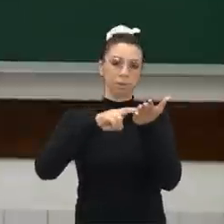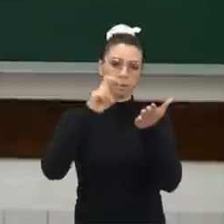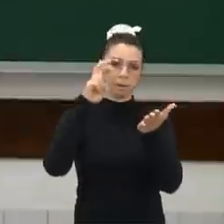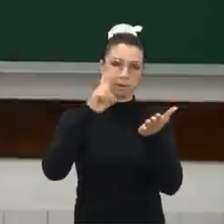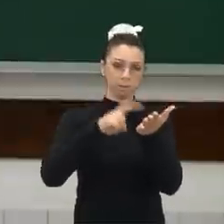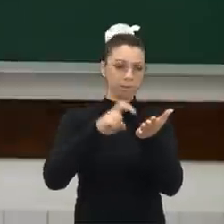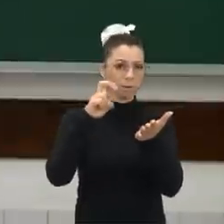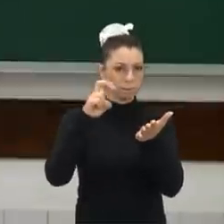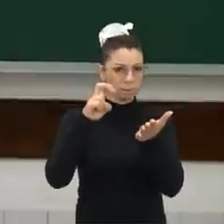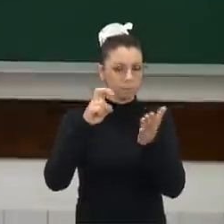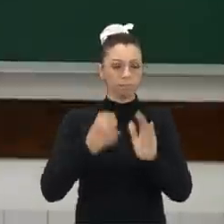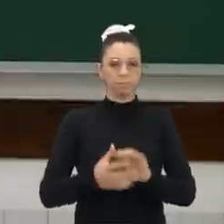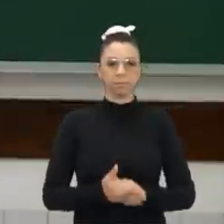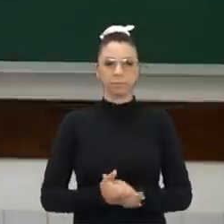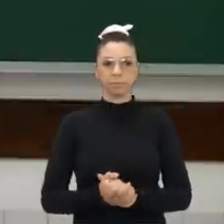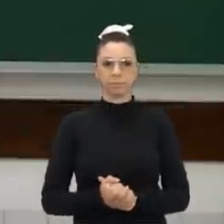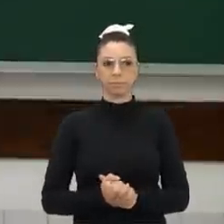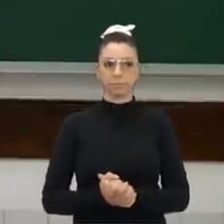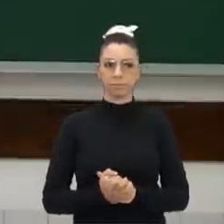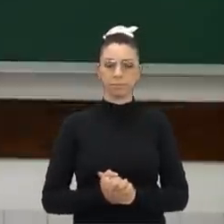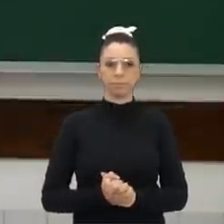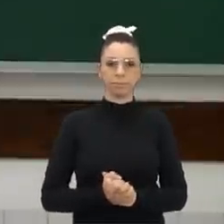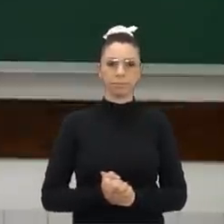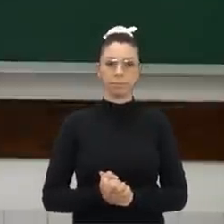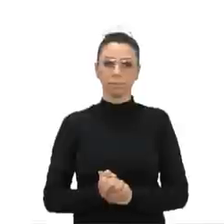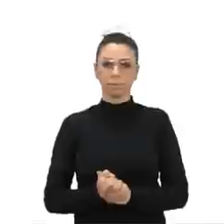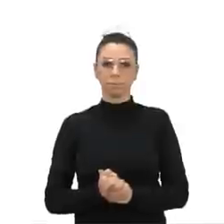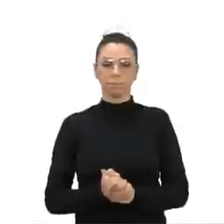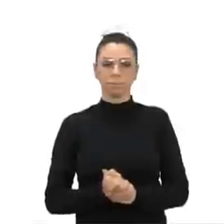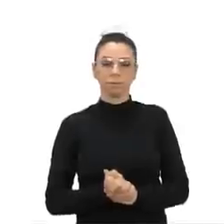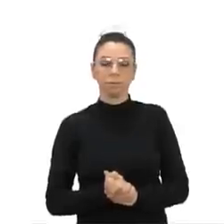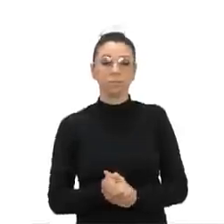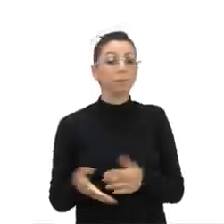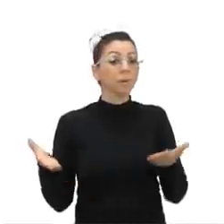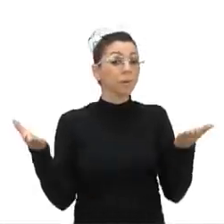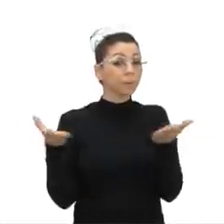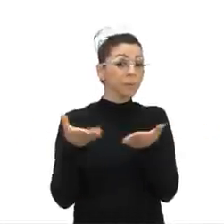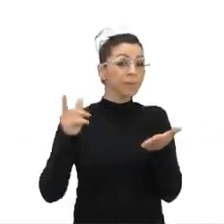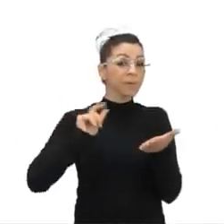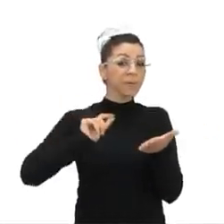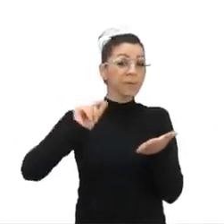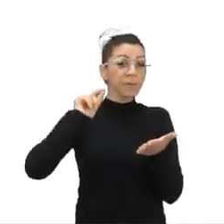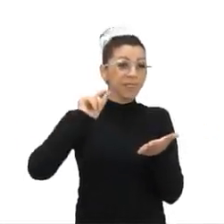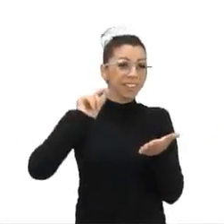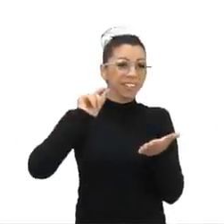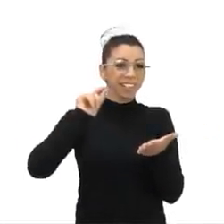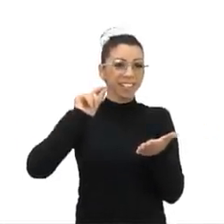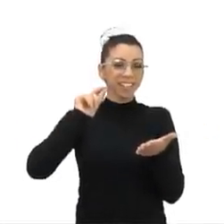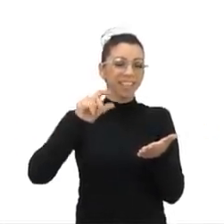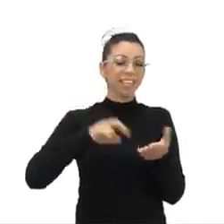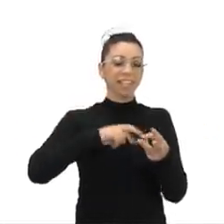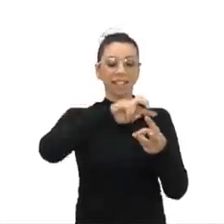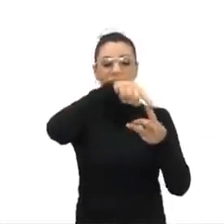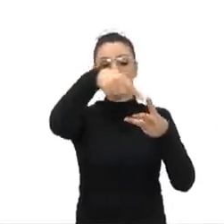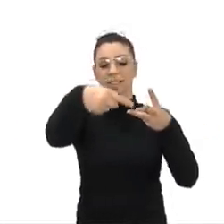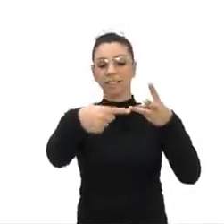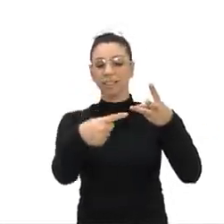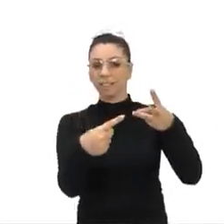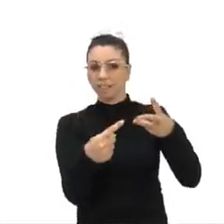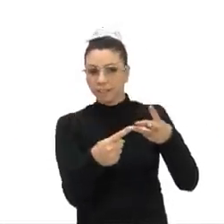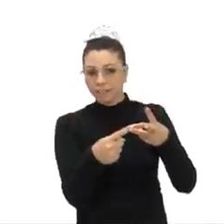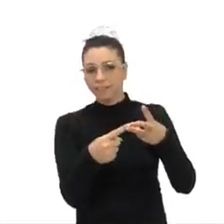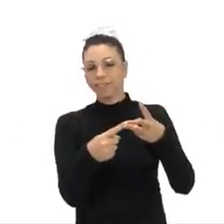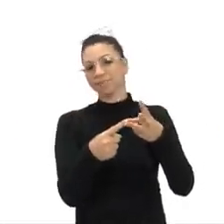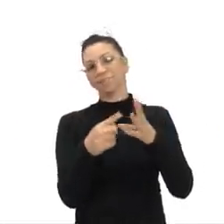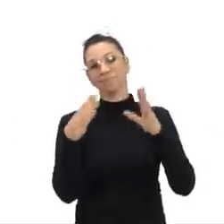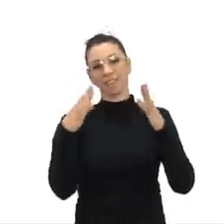de vocabulary. Olha lá, hoje nós temos as três últimas